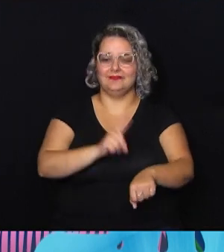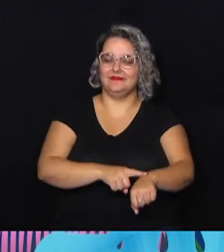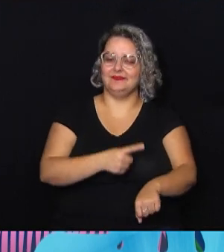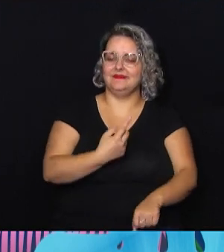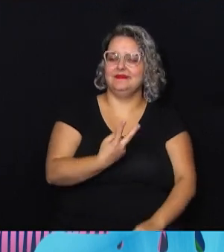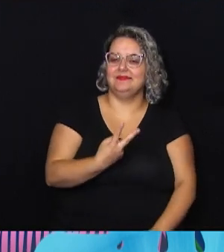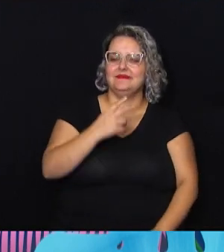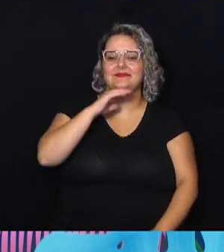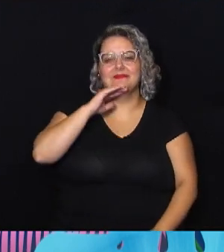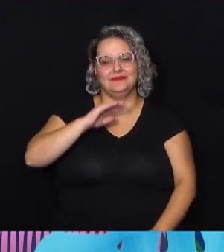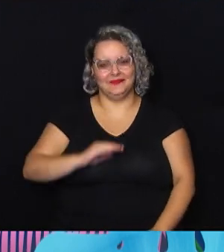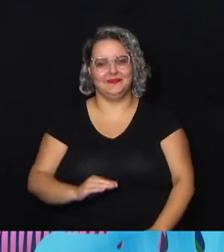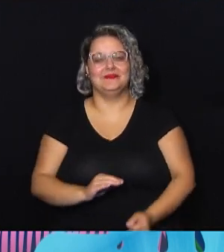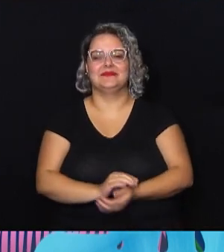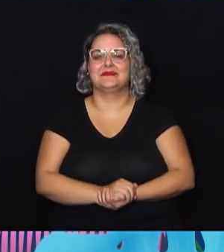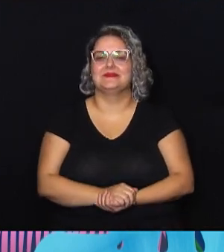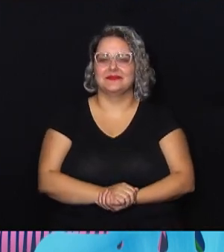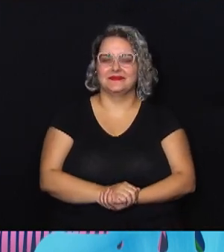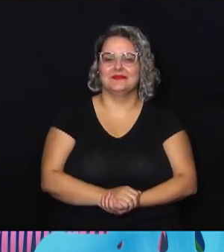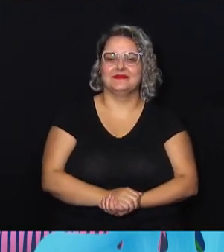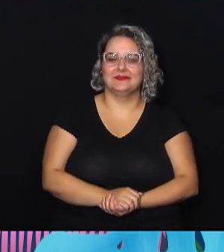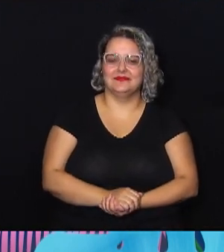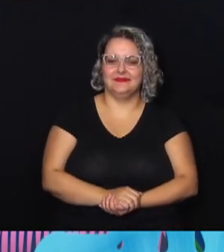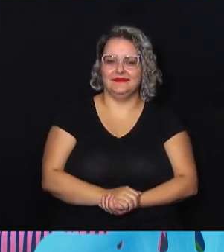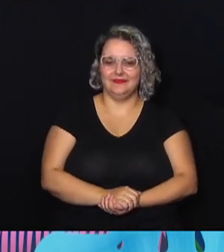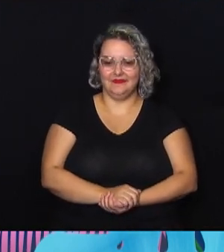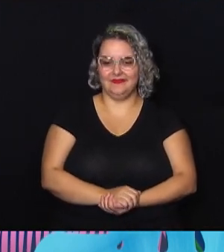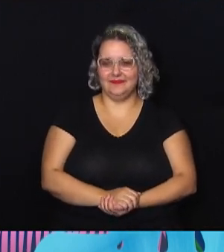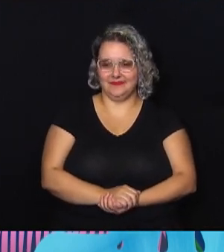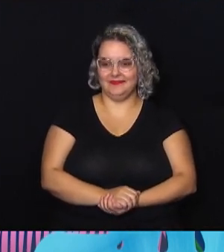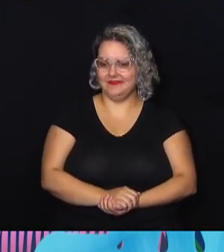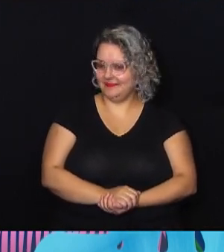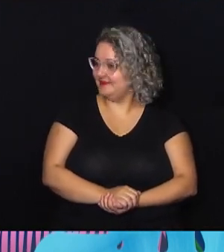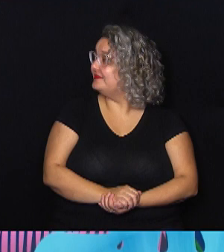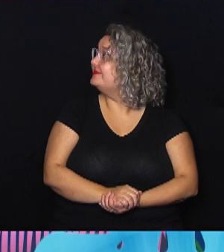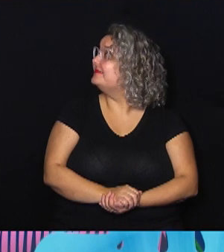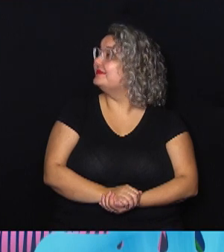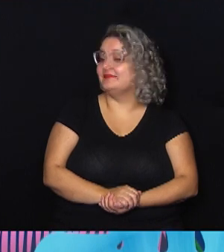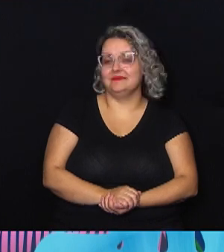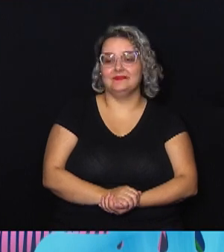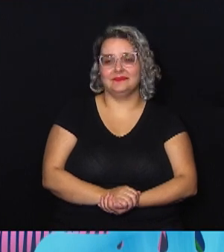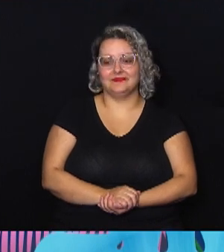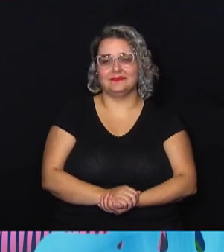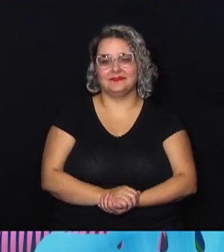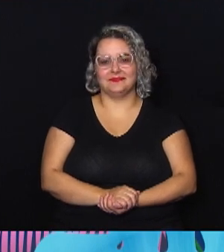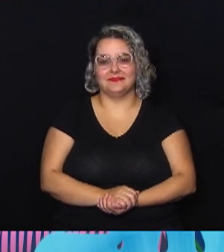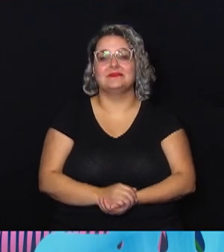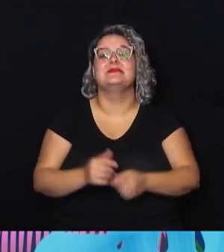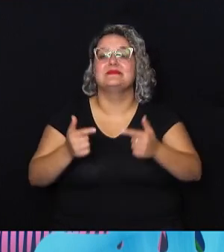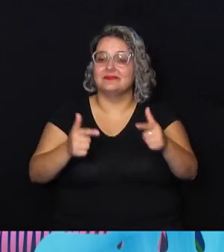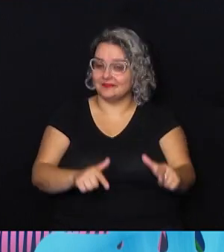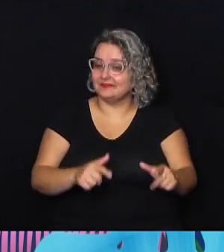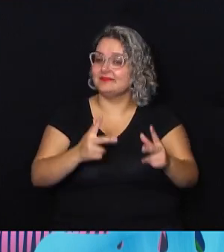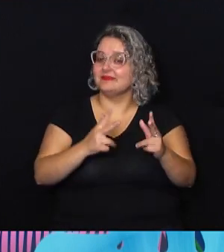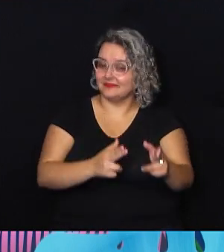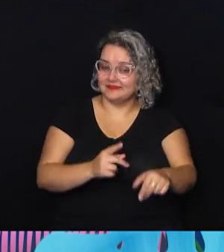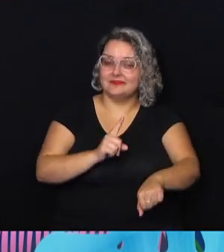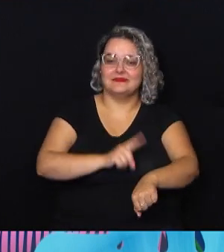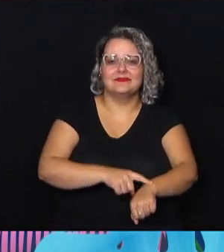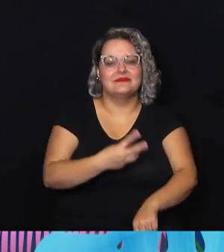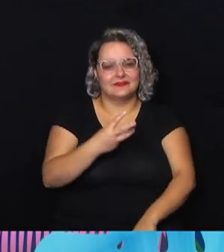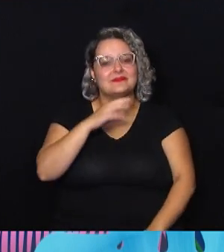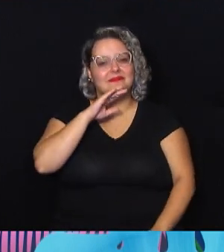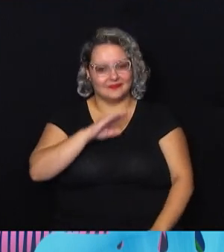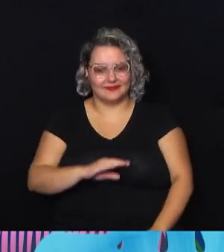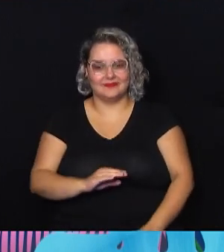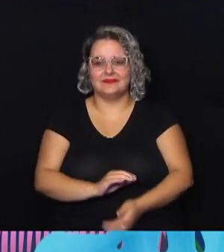do Trevo, a partir das 2 da tarde. O bloco Vai Pra Cuba vai ser no Jardim Nova Europa a partir das 3 da